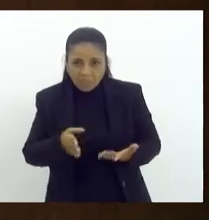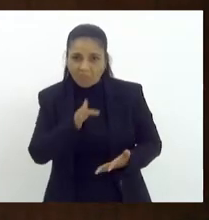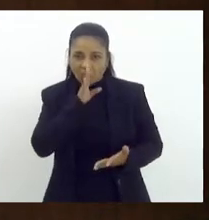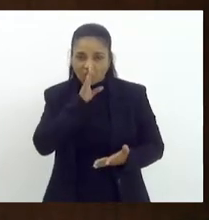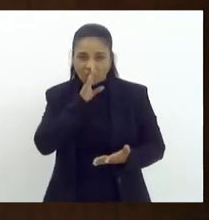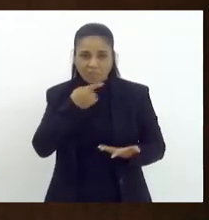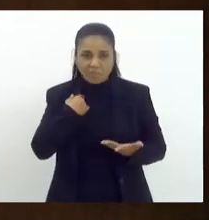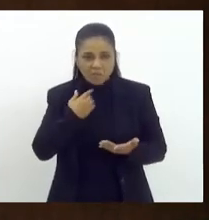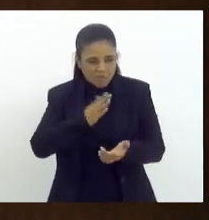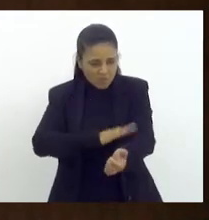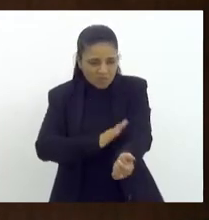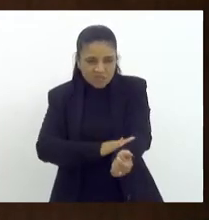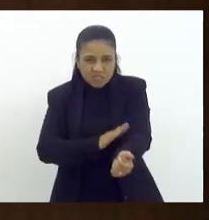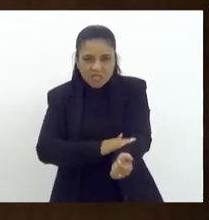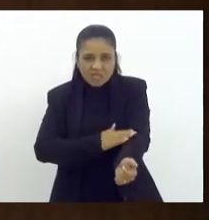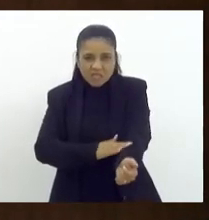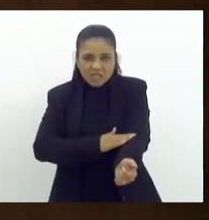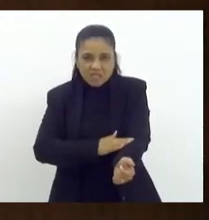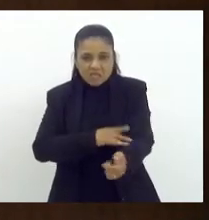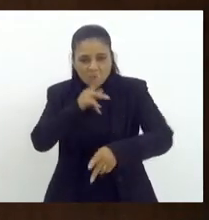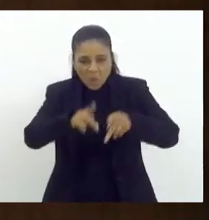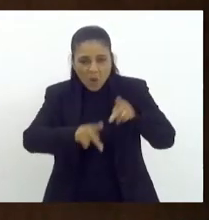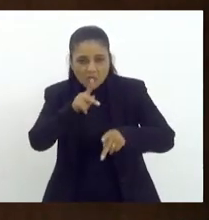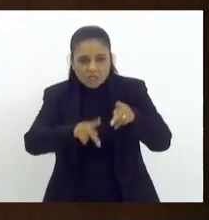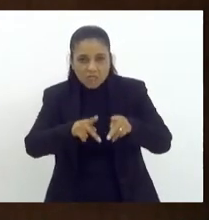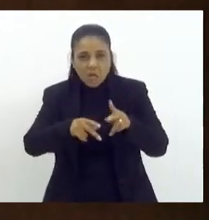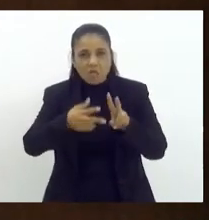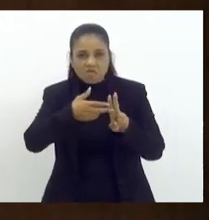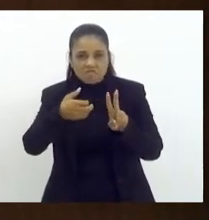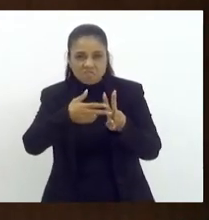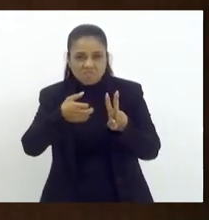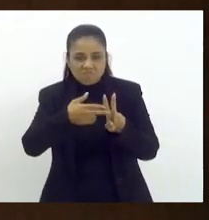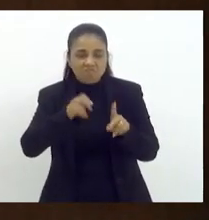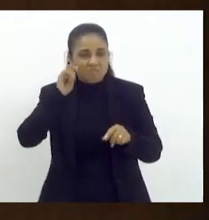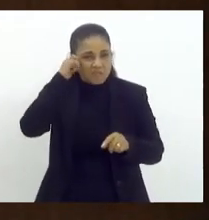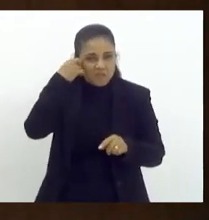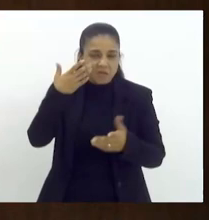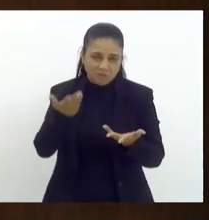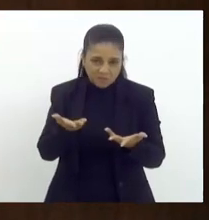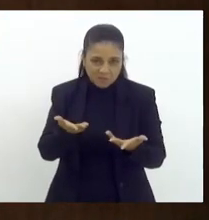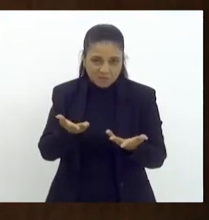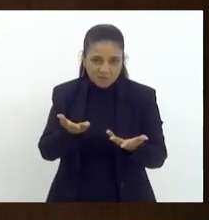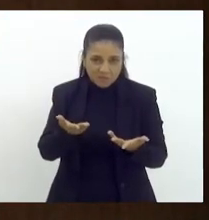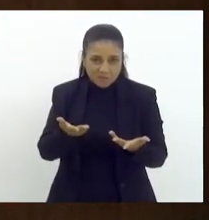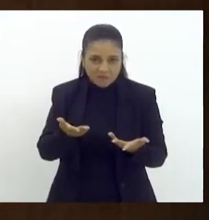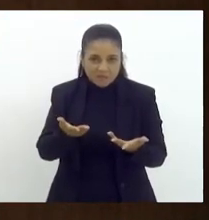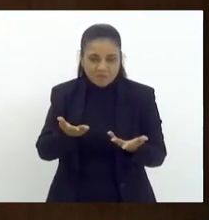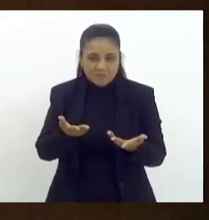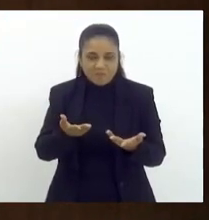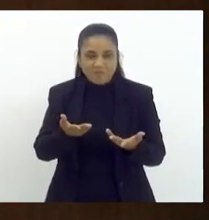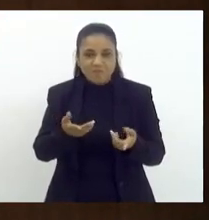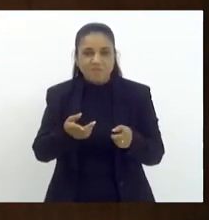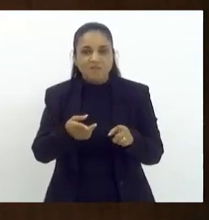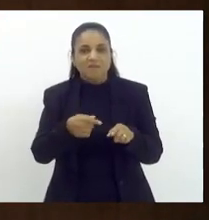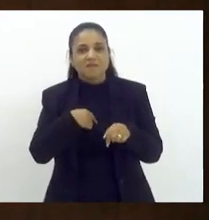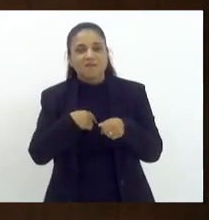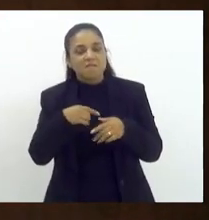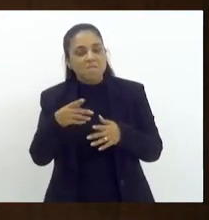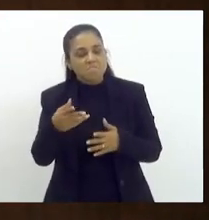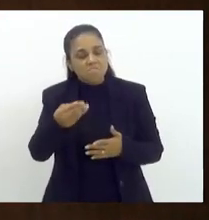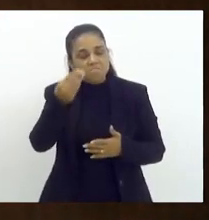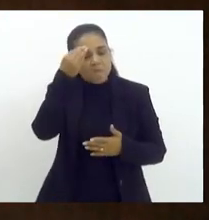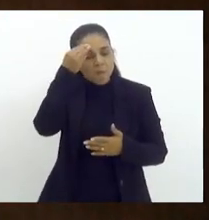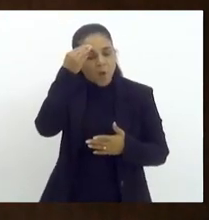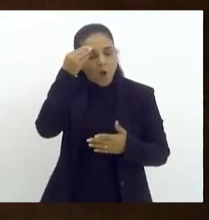veia dos meus sangue do meu sangue no sangue nas minhas veias ou melhor desculpe a gente percebe que o resgate dessa memória é fundamental